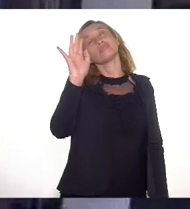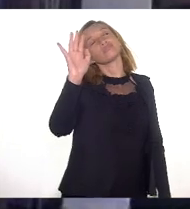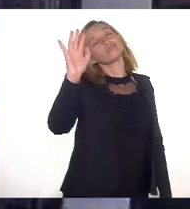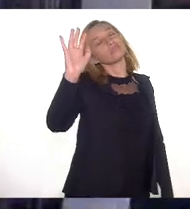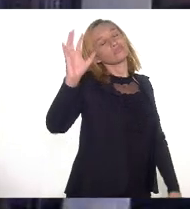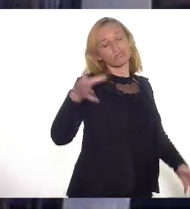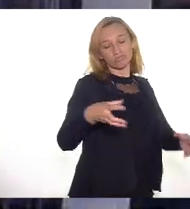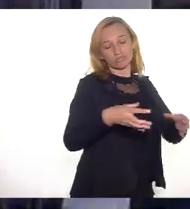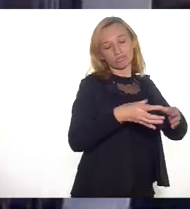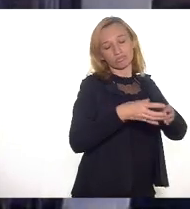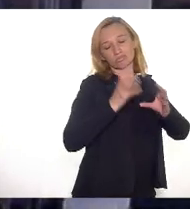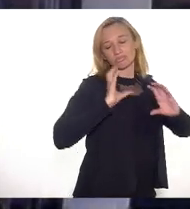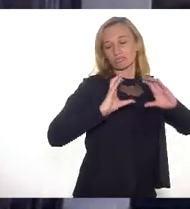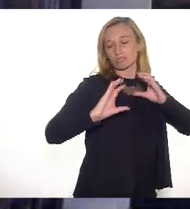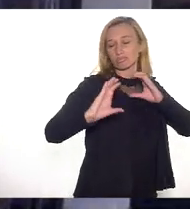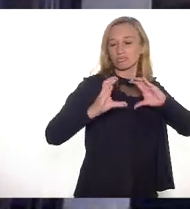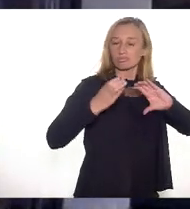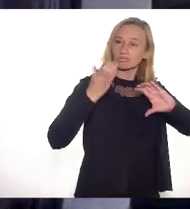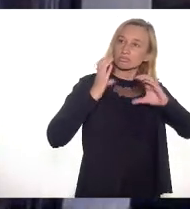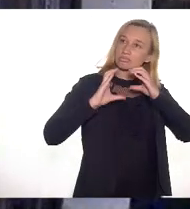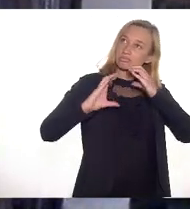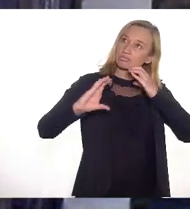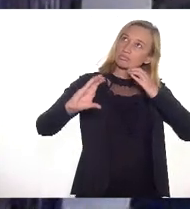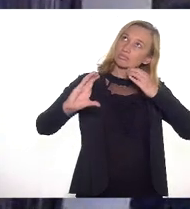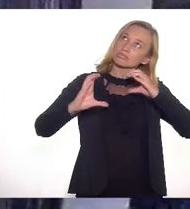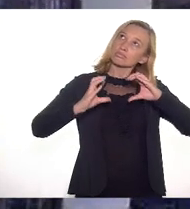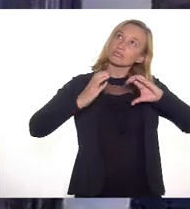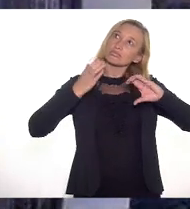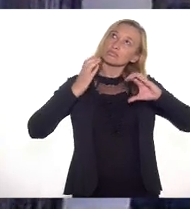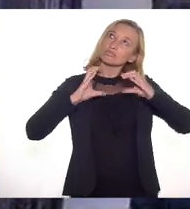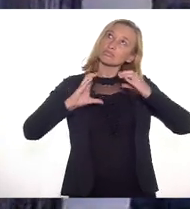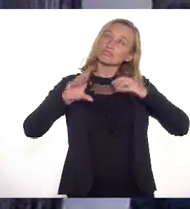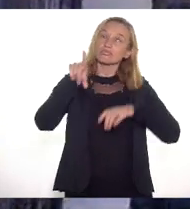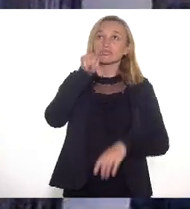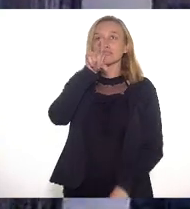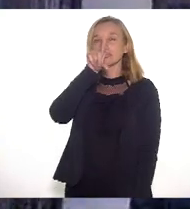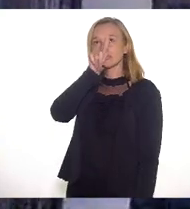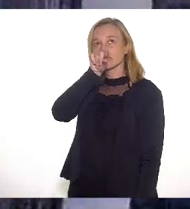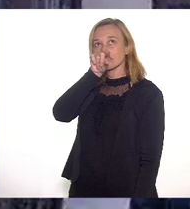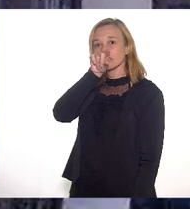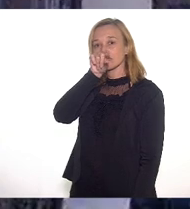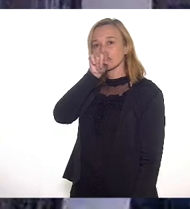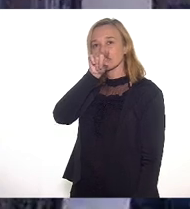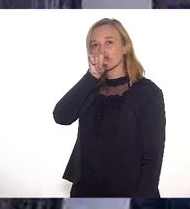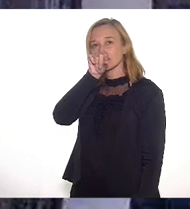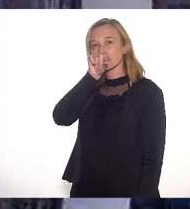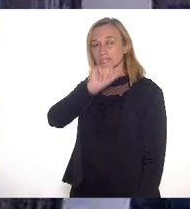coral, composto pelo trinar dos pássaros.